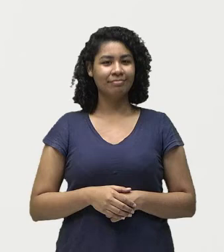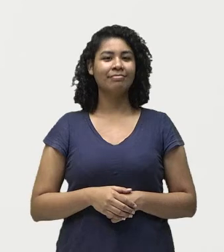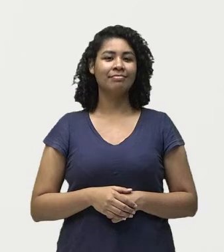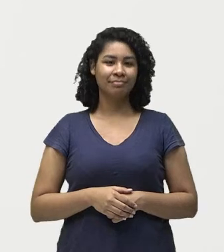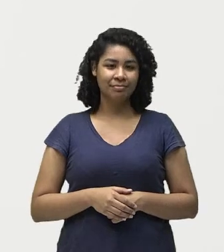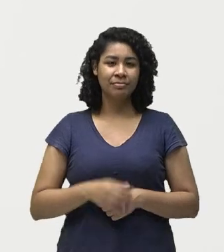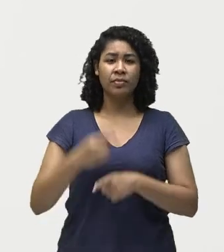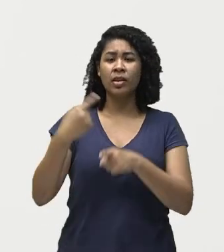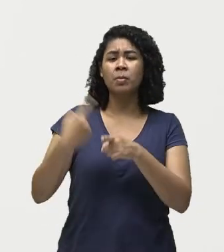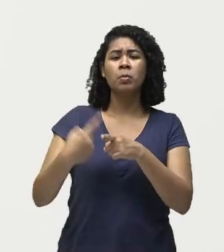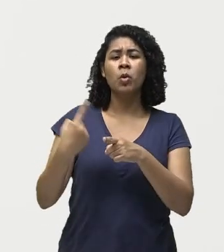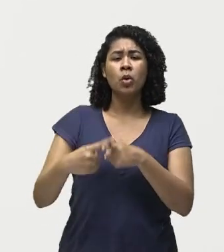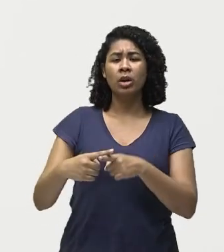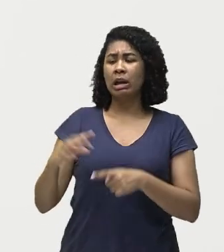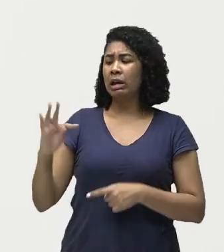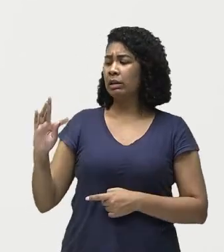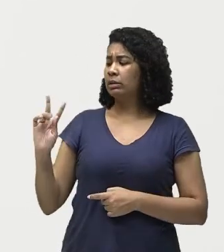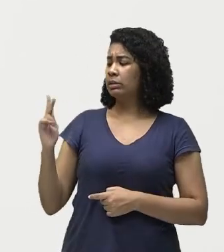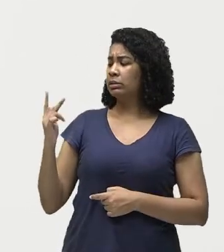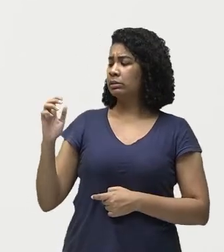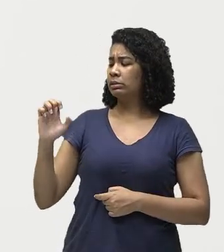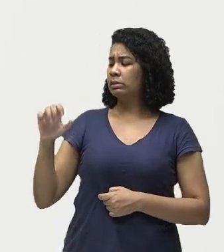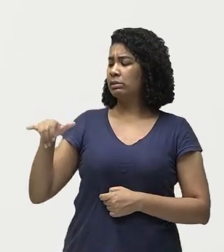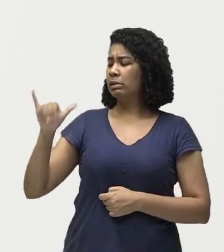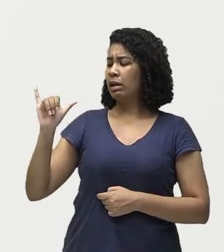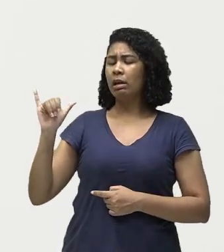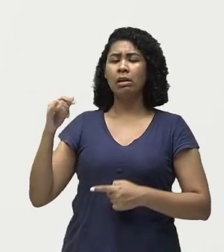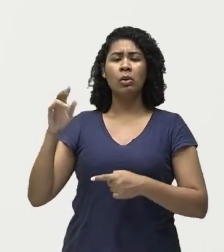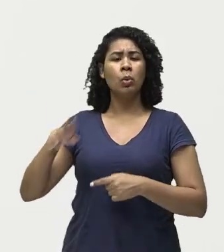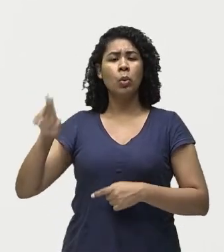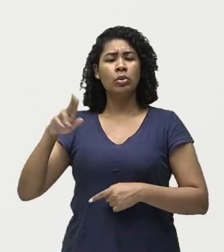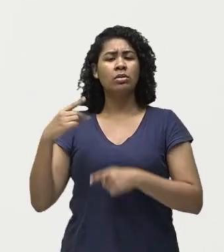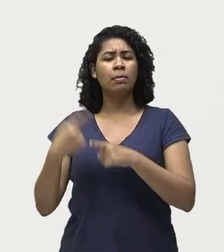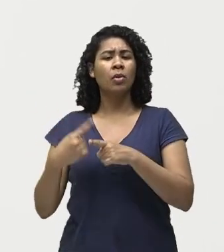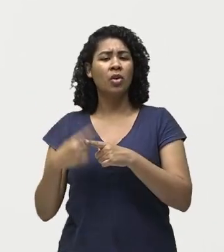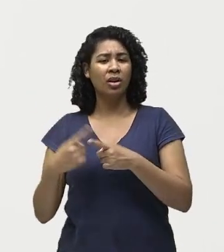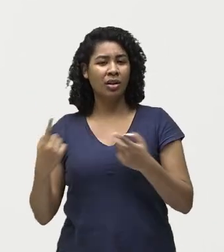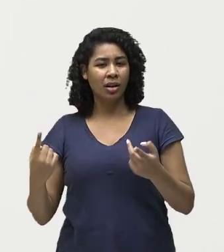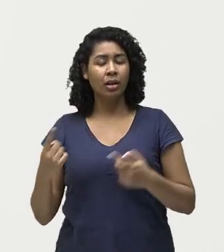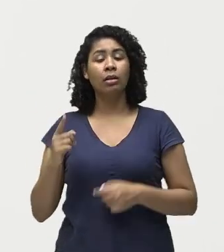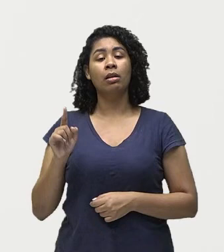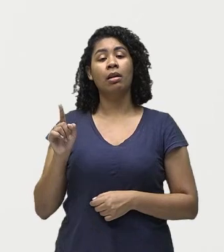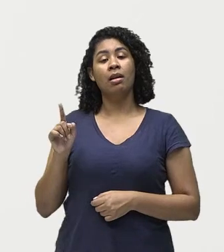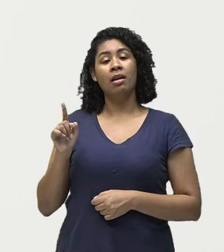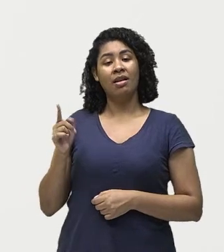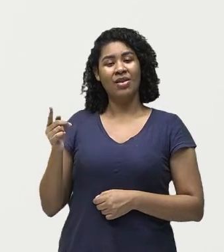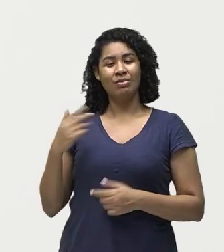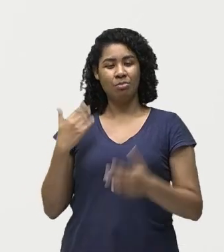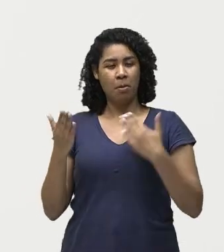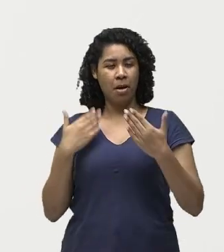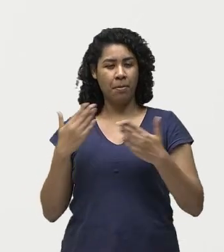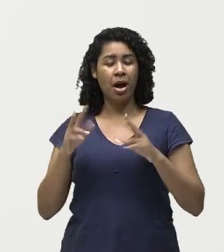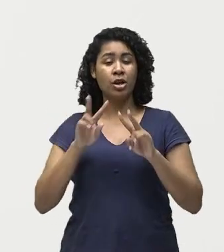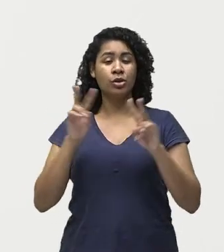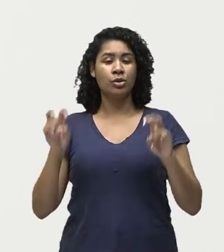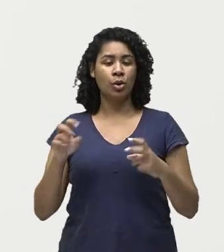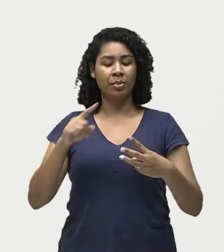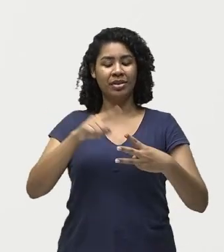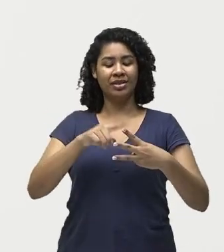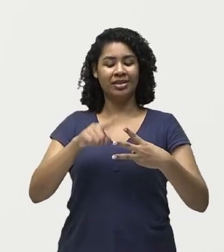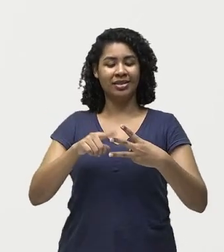por que que o they foi usado em todo o diálogo? Porque eles estavam falando sobre 3 pessoas.